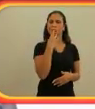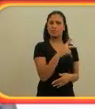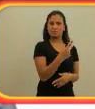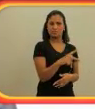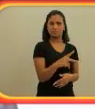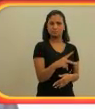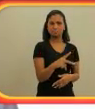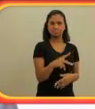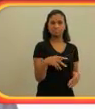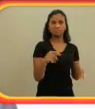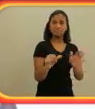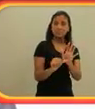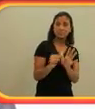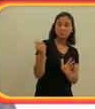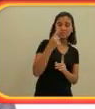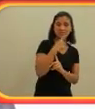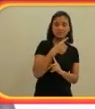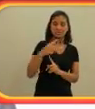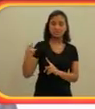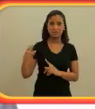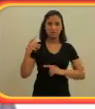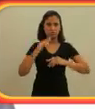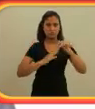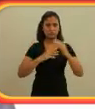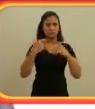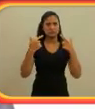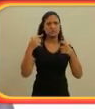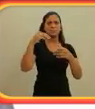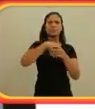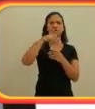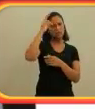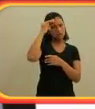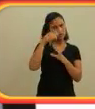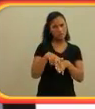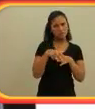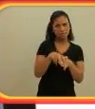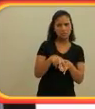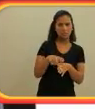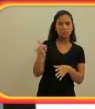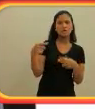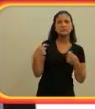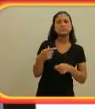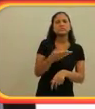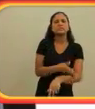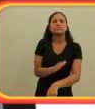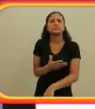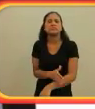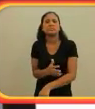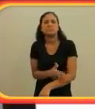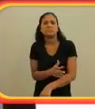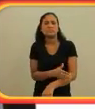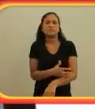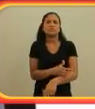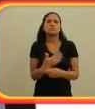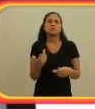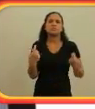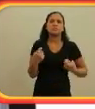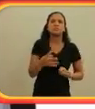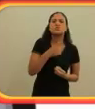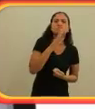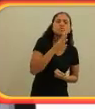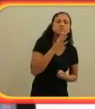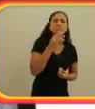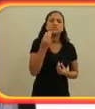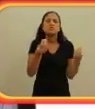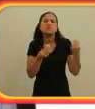gente consegue visualizar uma evolução logo nas primeiras semanas. Os profissionais que trabalham com ecoterapia, eles precisam ter treinamento